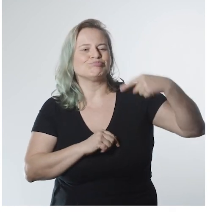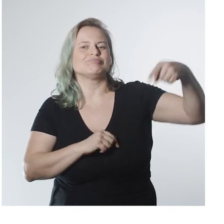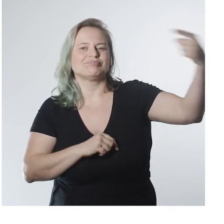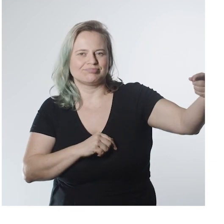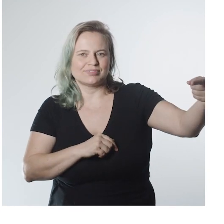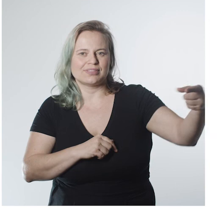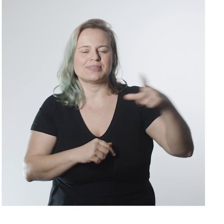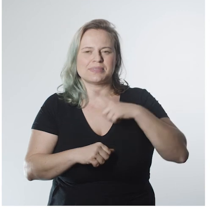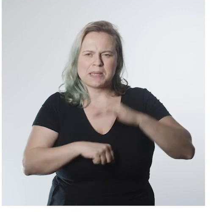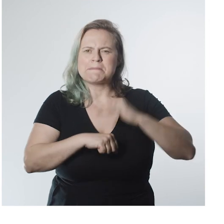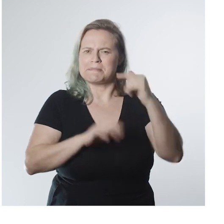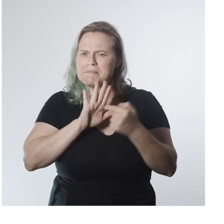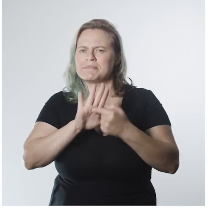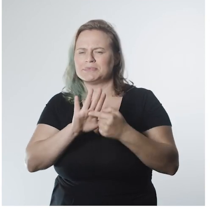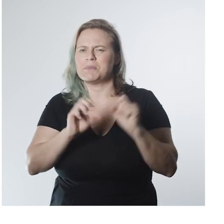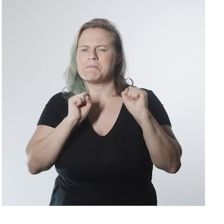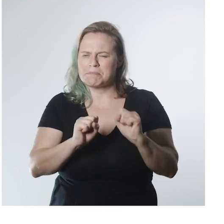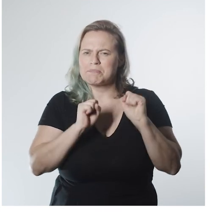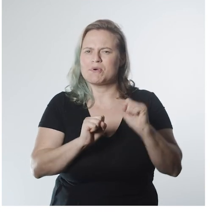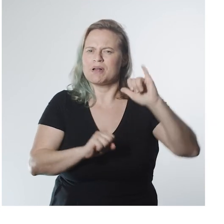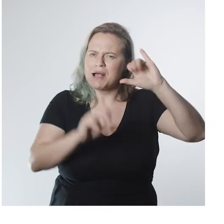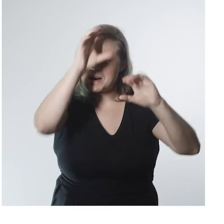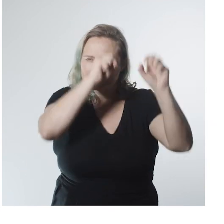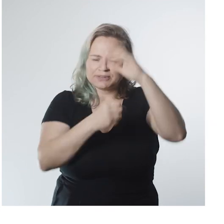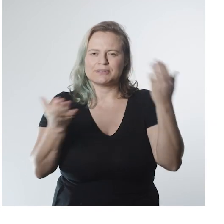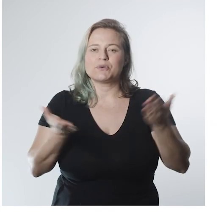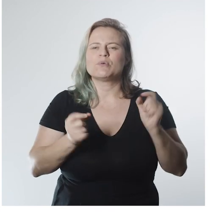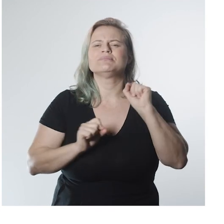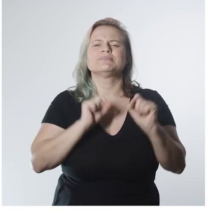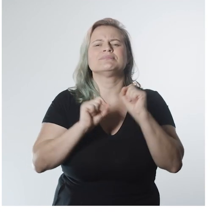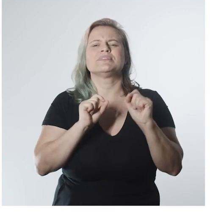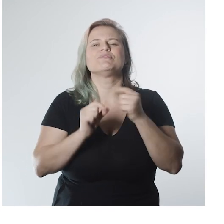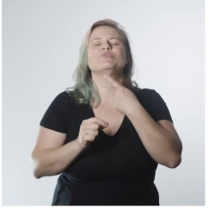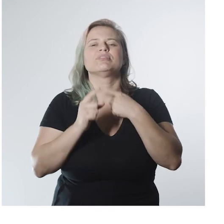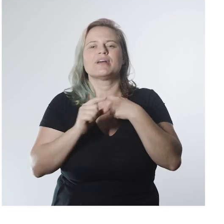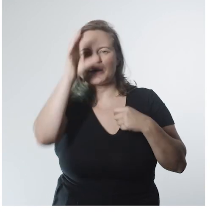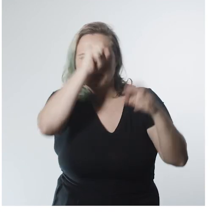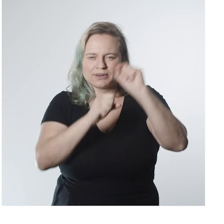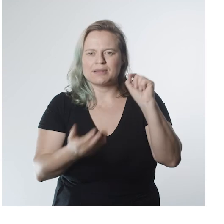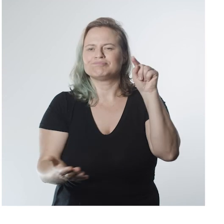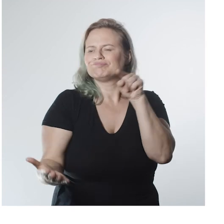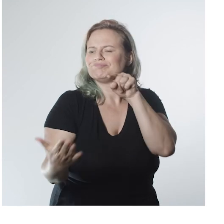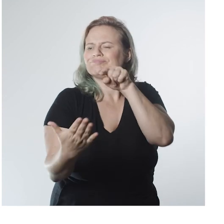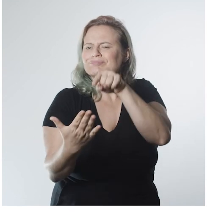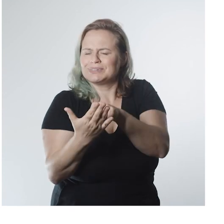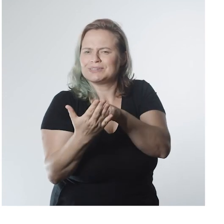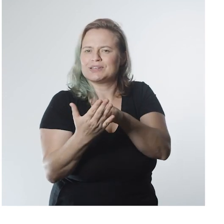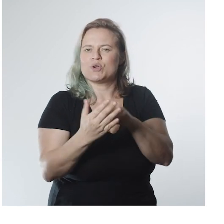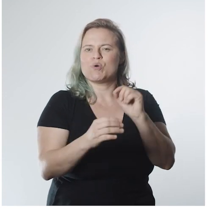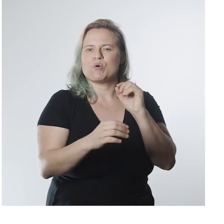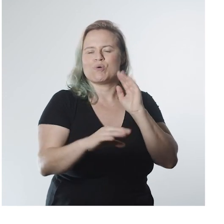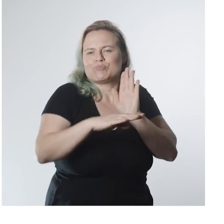mais episódios. O que você quer aprender agora? Clica aí em um dos vídeos da playlist e vem com a gente! A Cooper e o Sistema Ailos